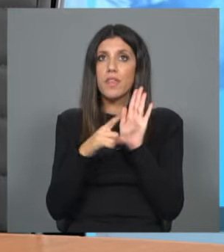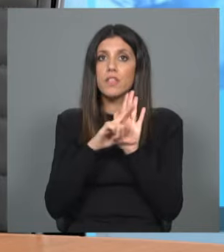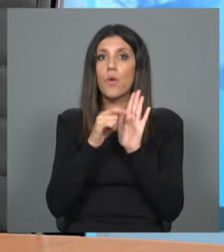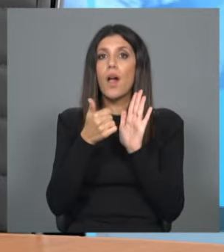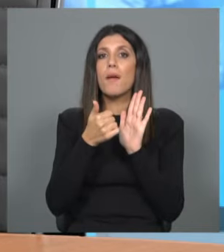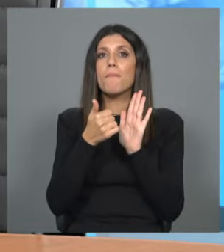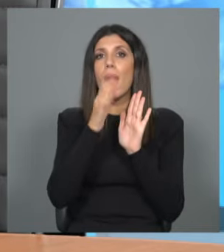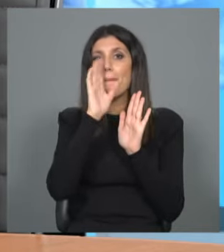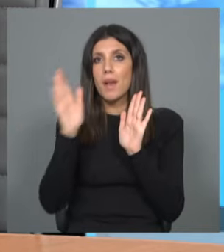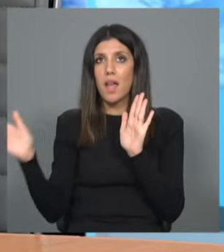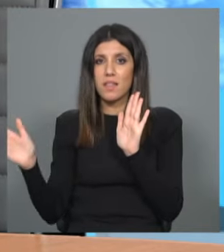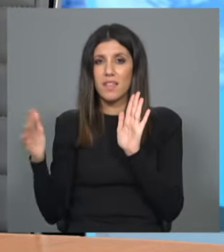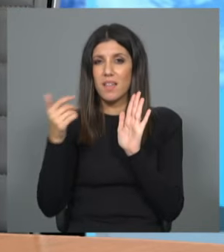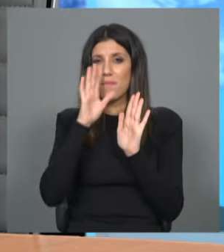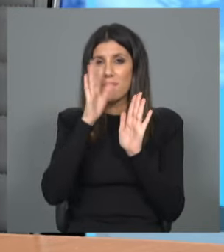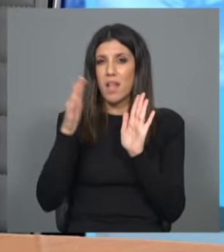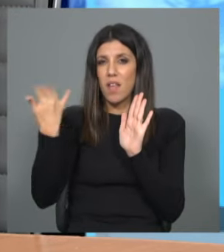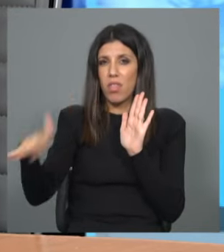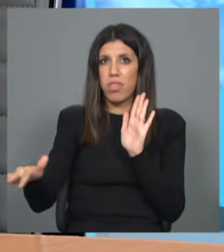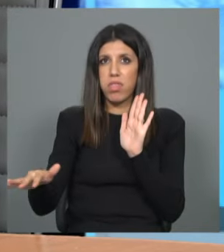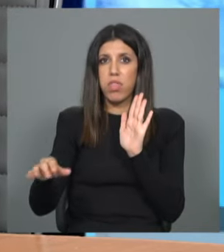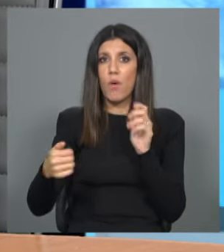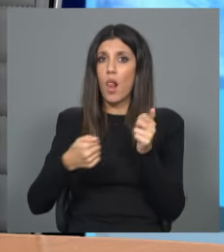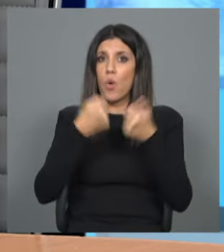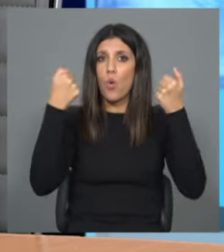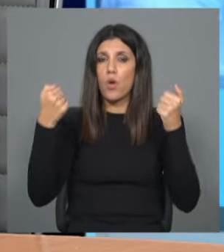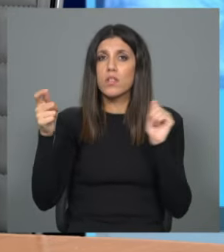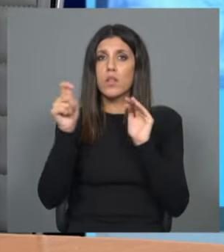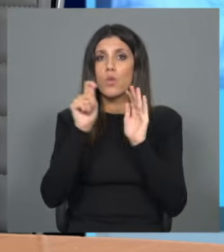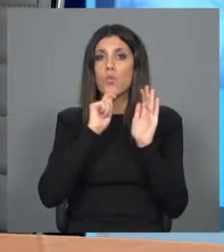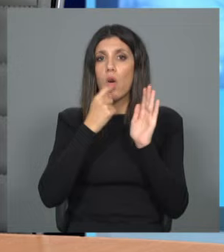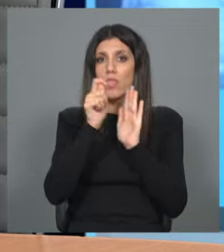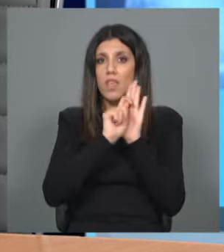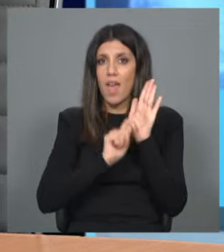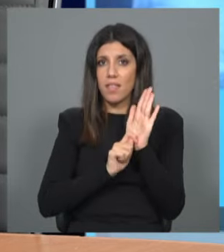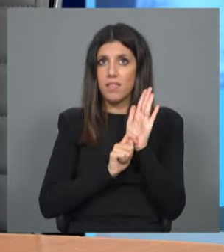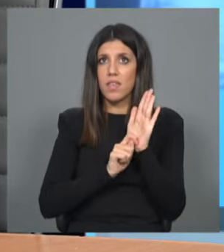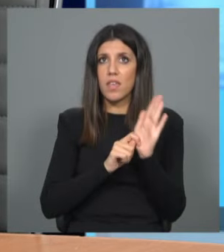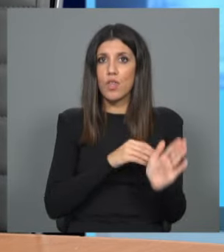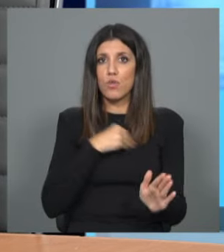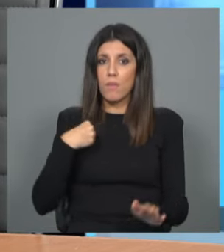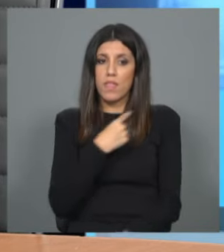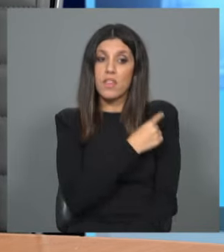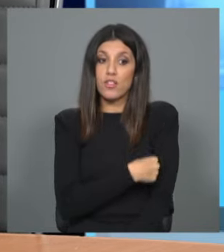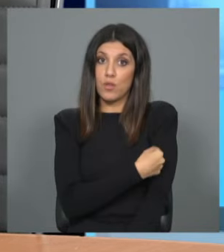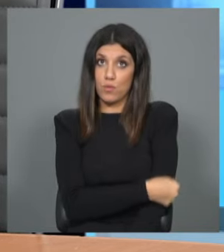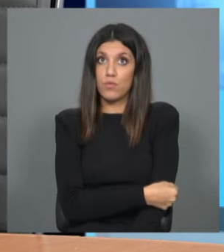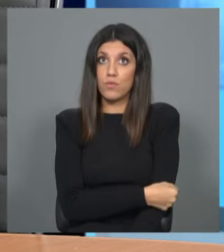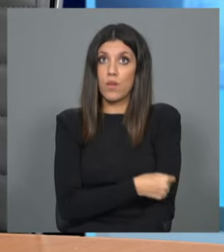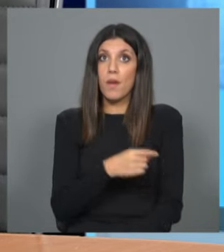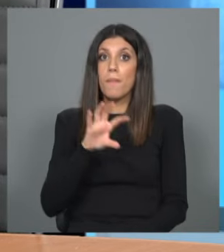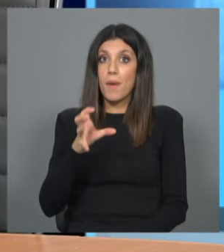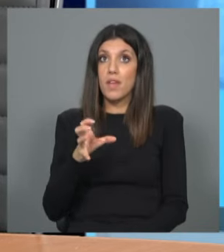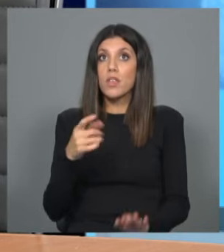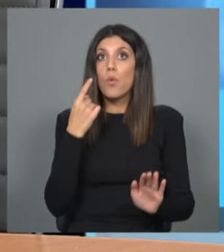prática e condenável nos termos dos códigos deontológicos dos médicos, dos enfermeiros. Portanto, é algo que no nosso país é reconhecido como má